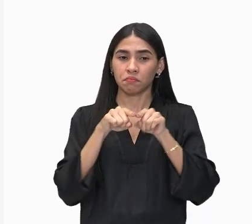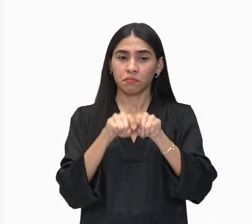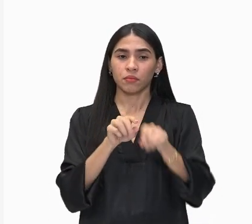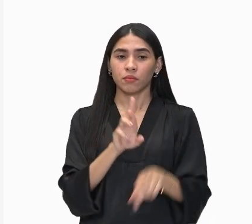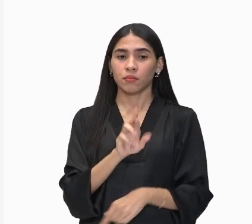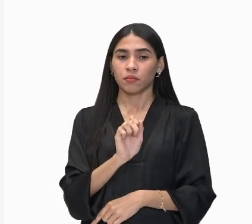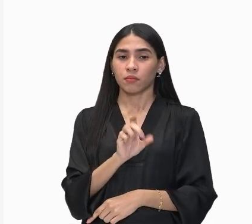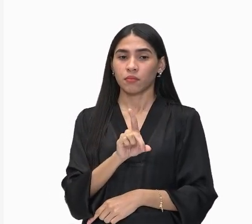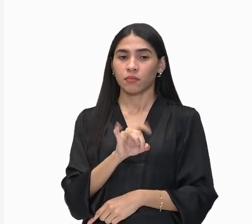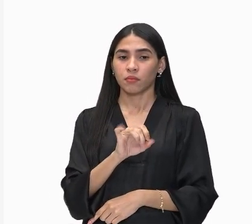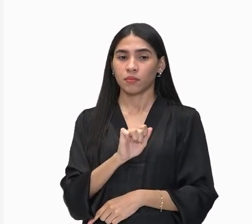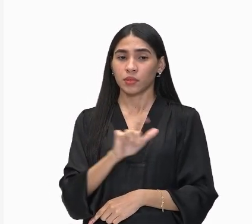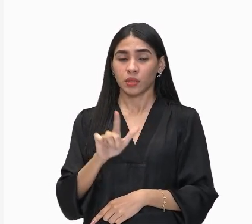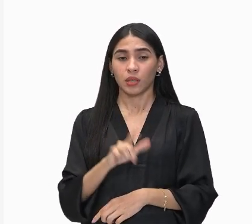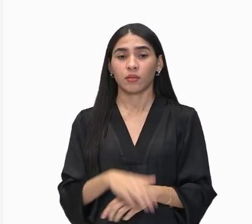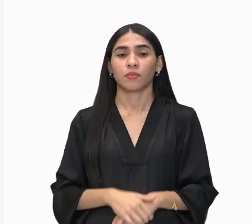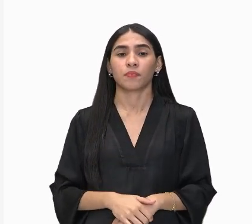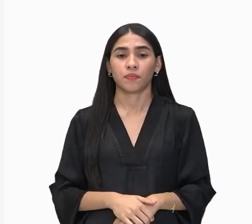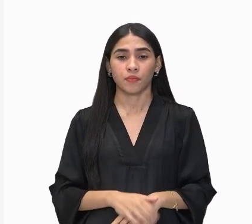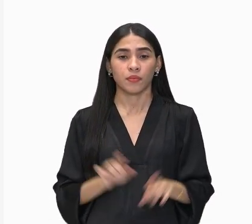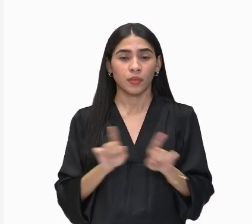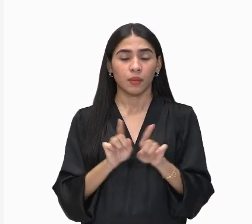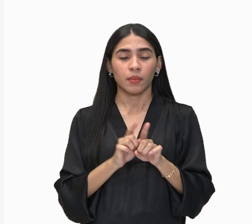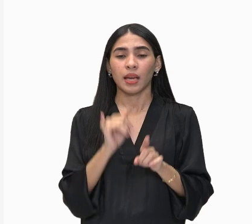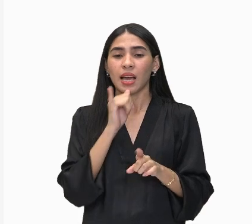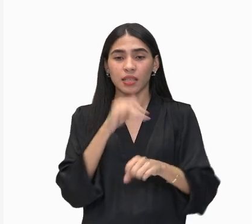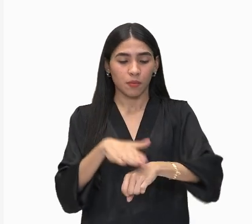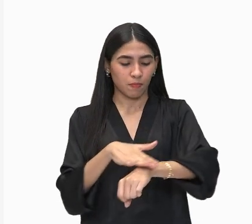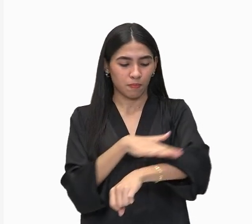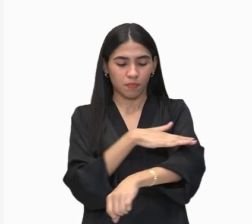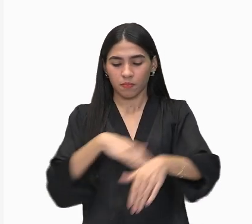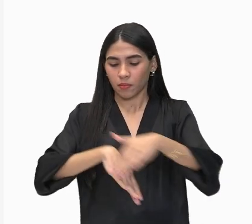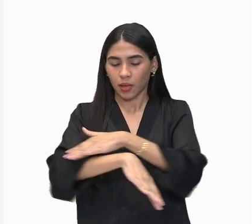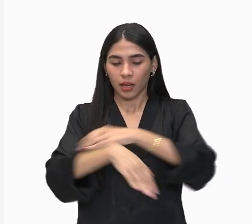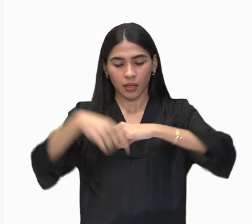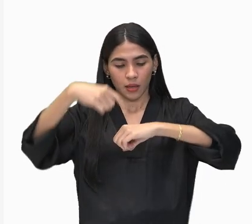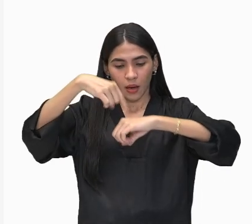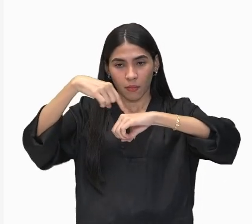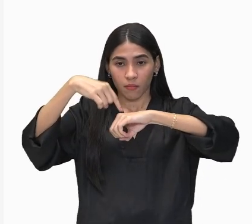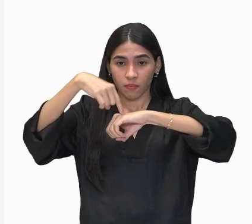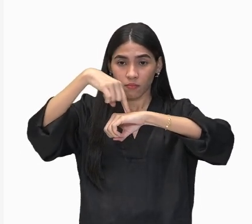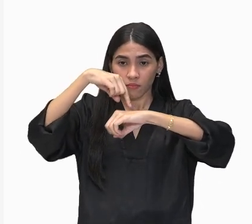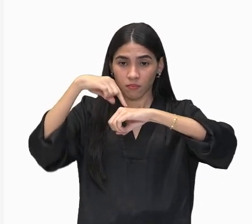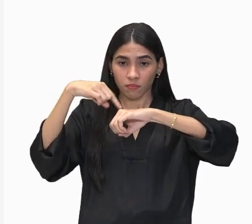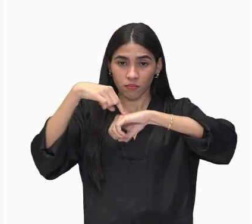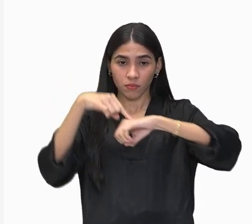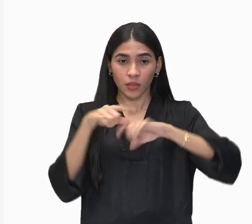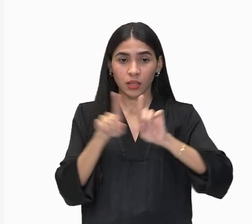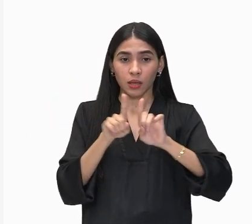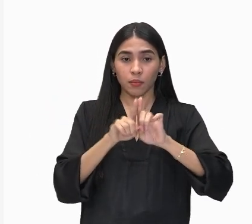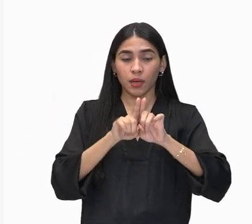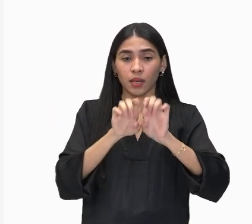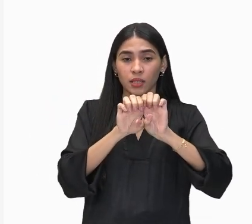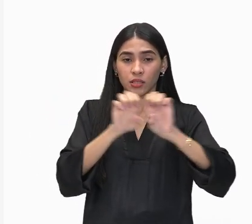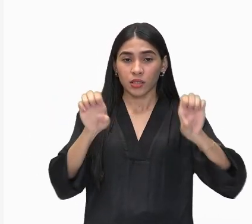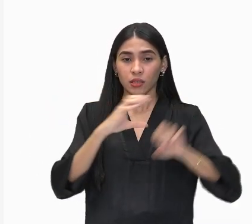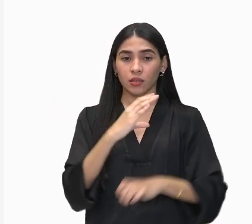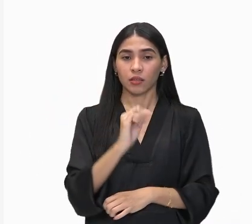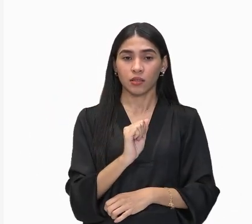radial, né, são considerados com sua pele com espinhos e um endosqueleto de